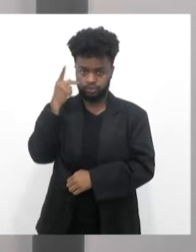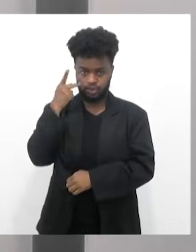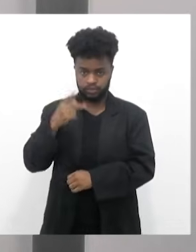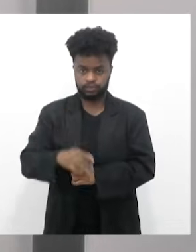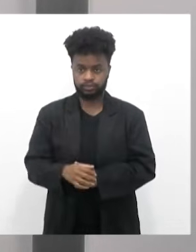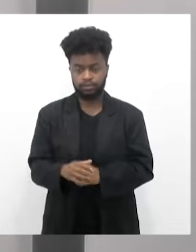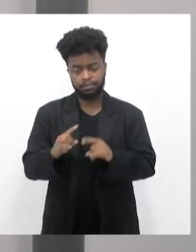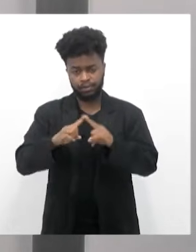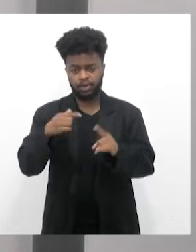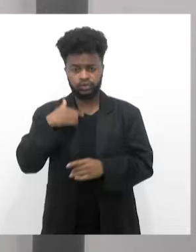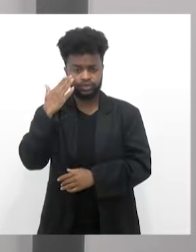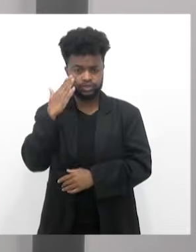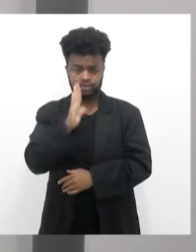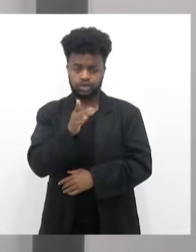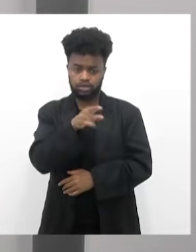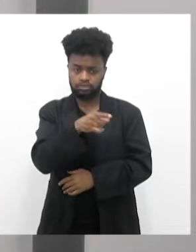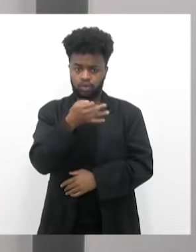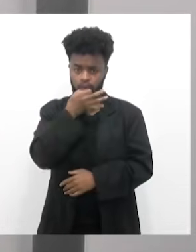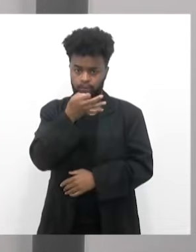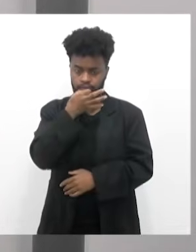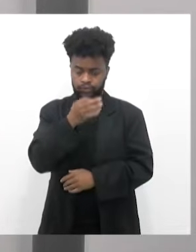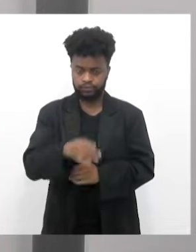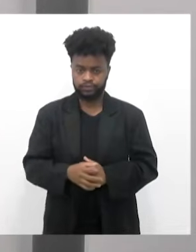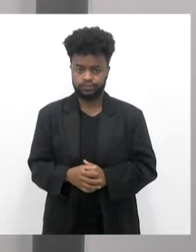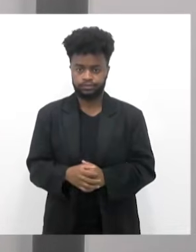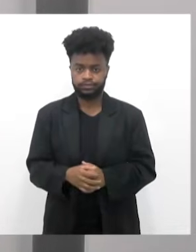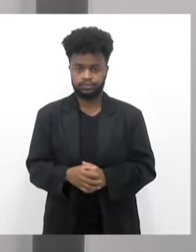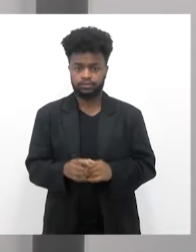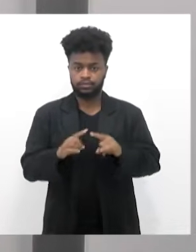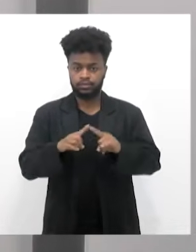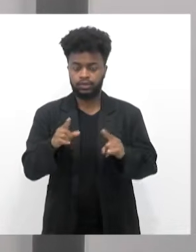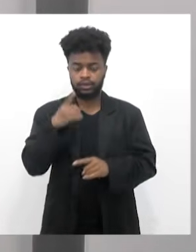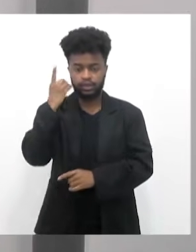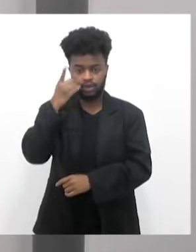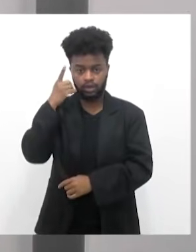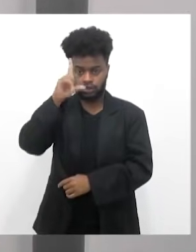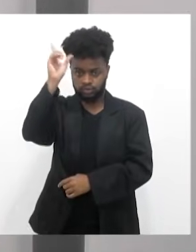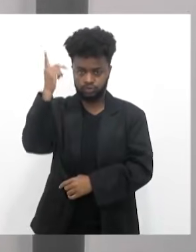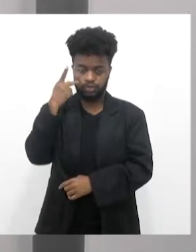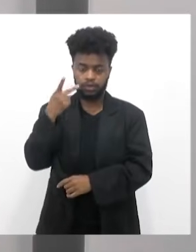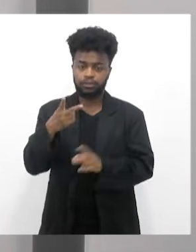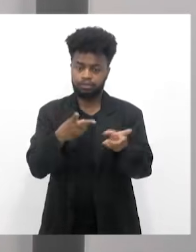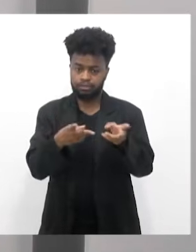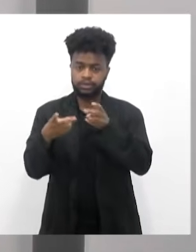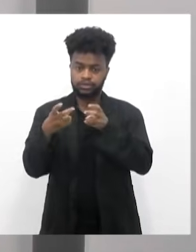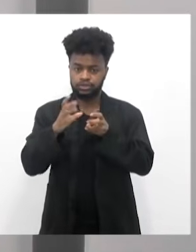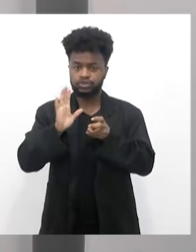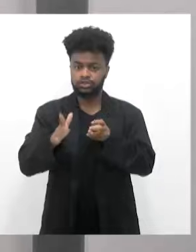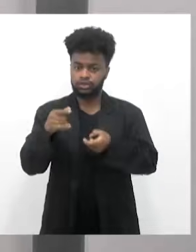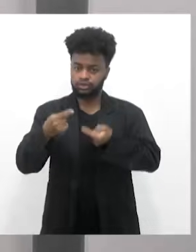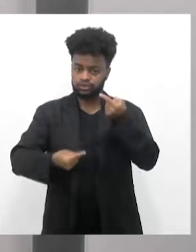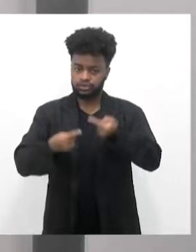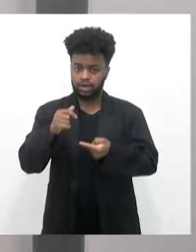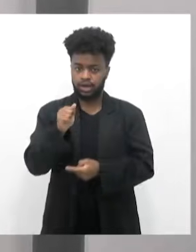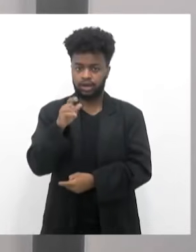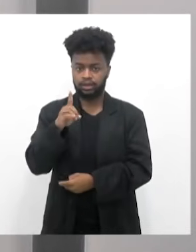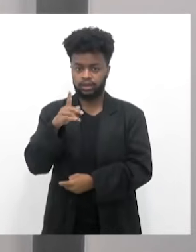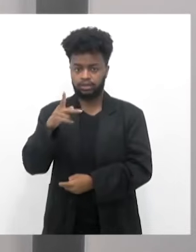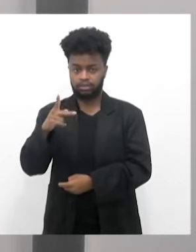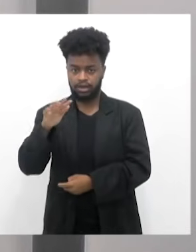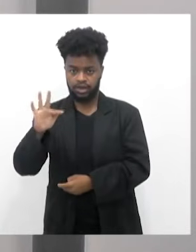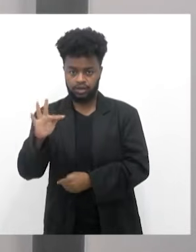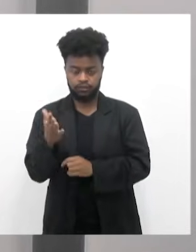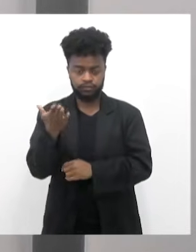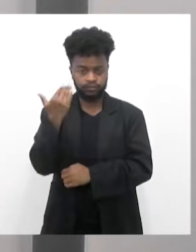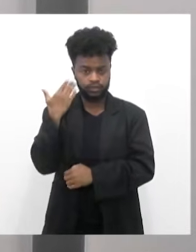embora já soubesse do posicionamento dele, e o deputado Luiz Paulo, observando o que já foi discutido nas ADPFs anteriores,